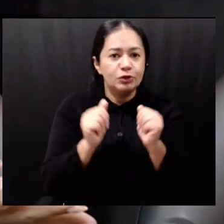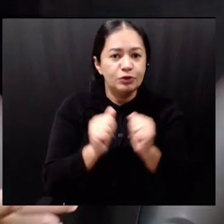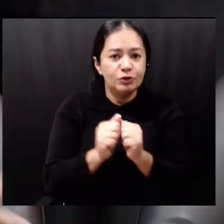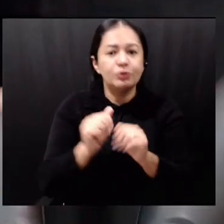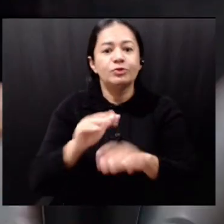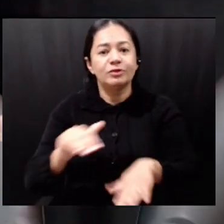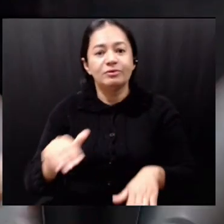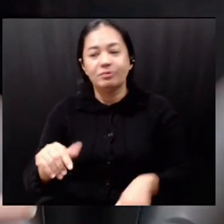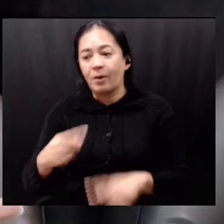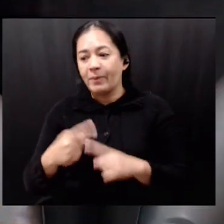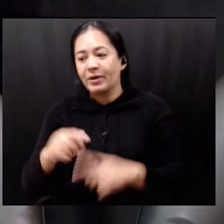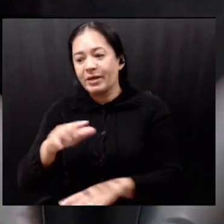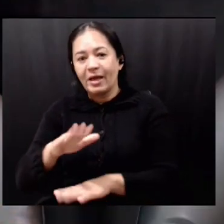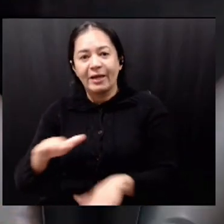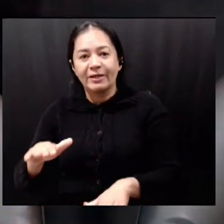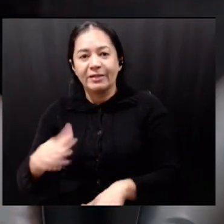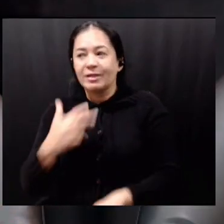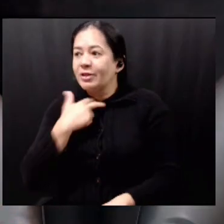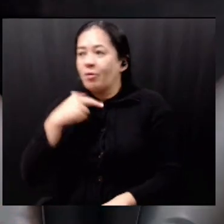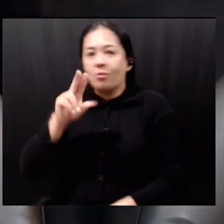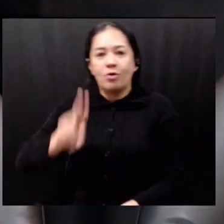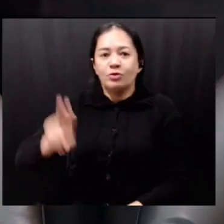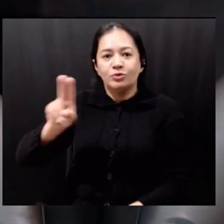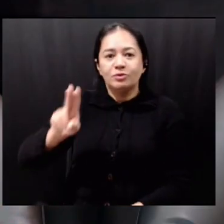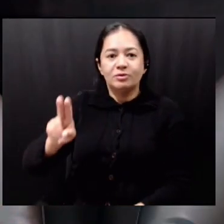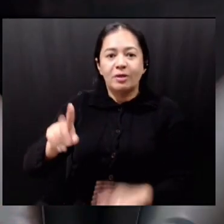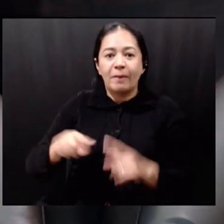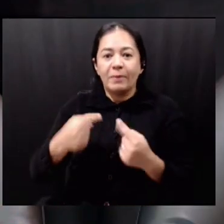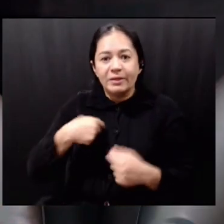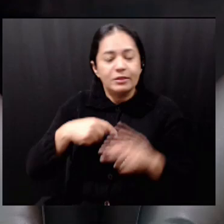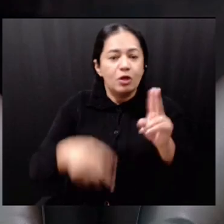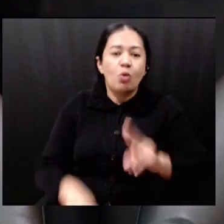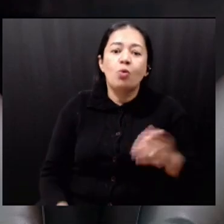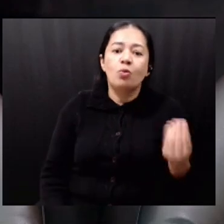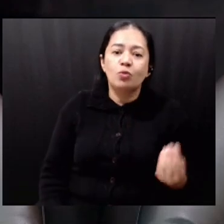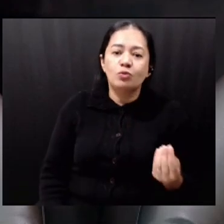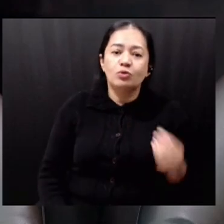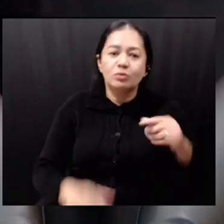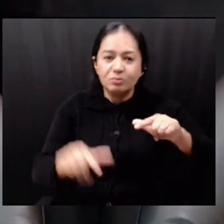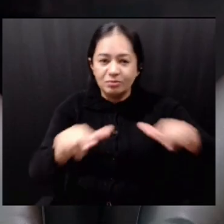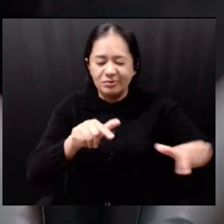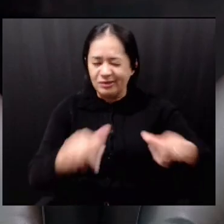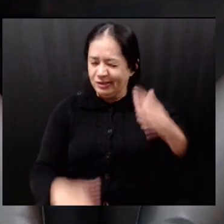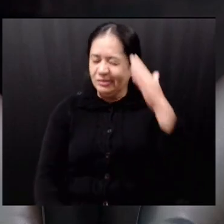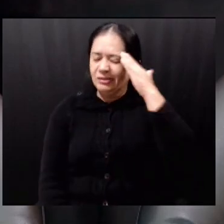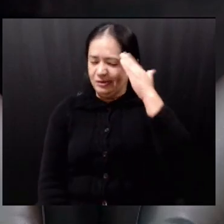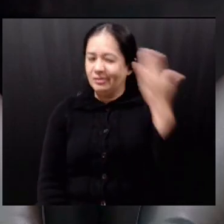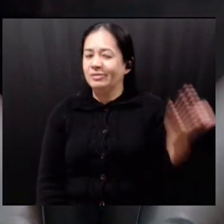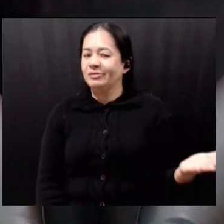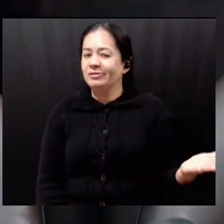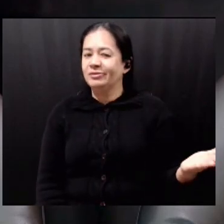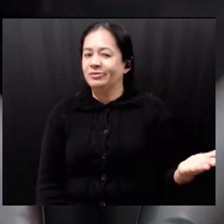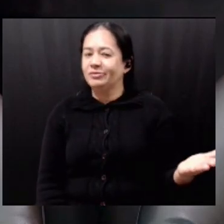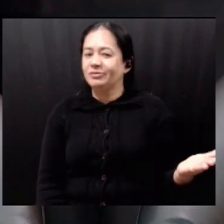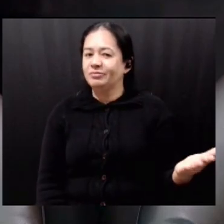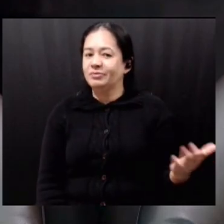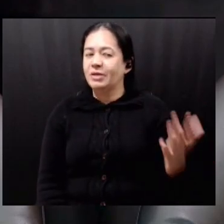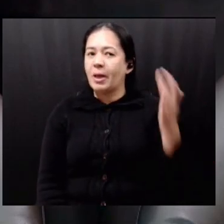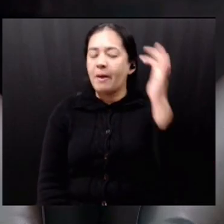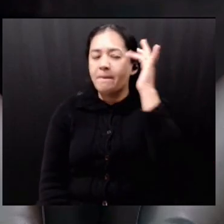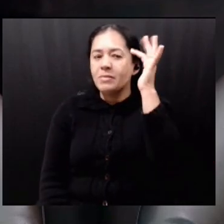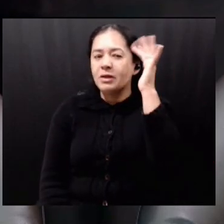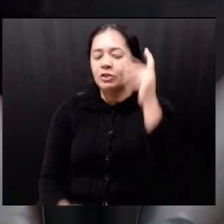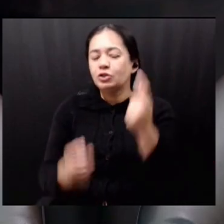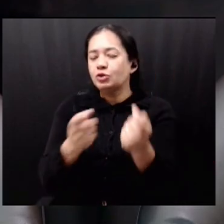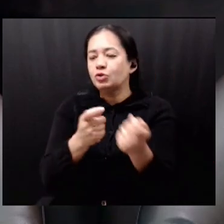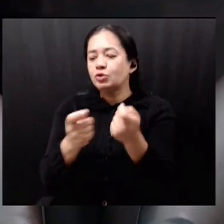usar o celular, a tela o tempo todo, mas eu uso para trabalhar, entende? Aí, Imagina o controle para você colocar isso na cabecinha de uma